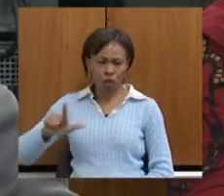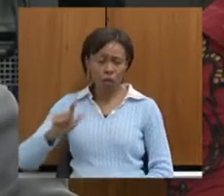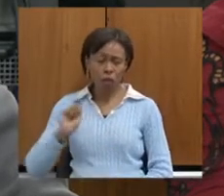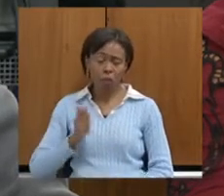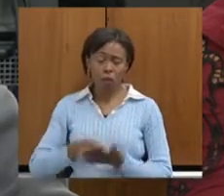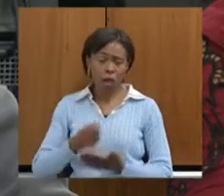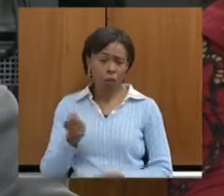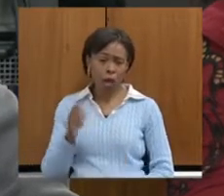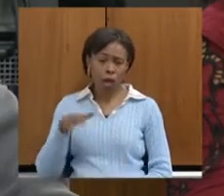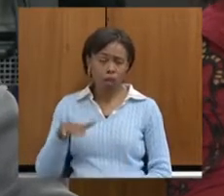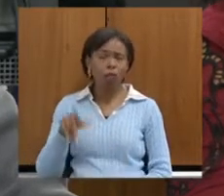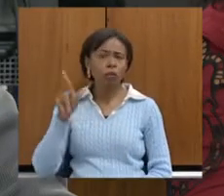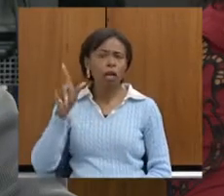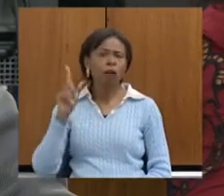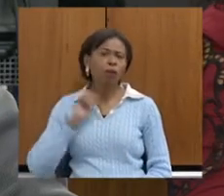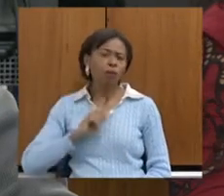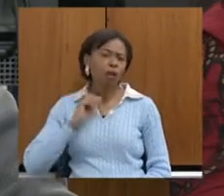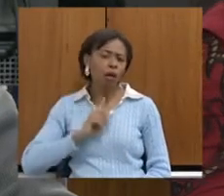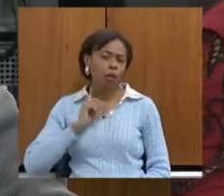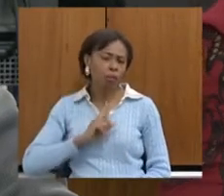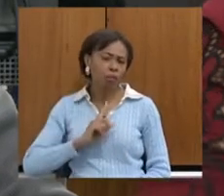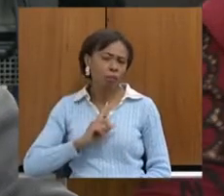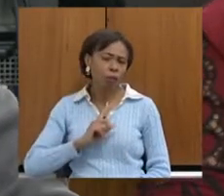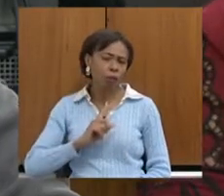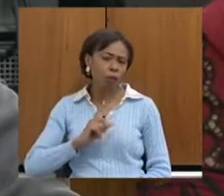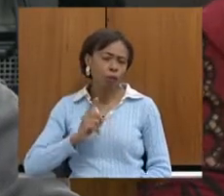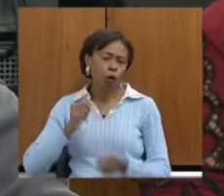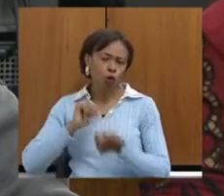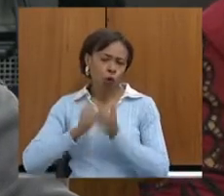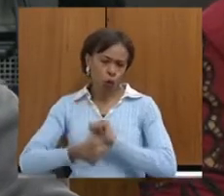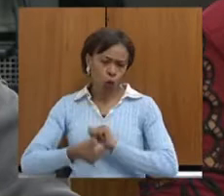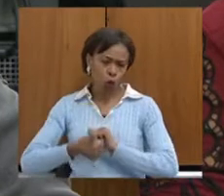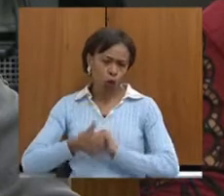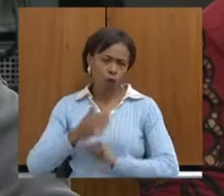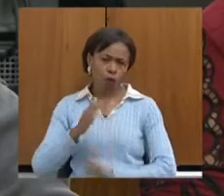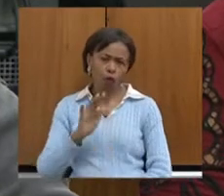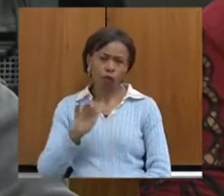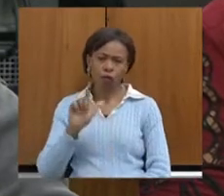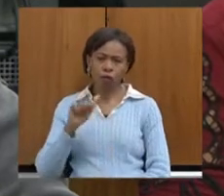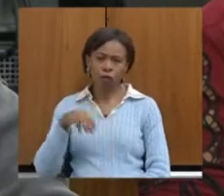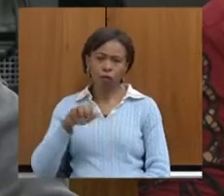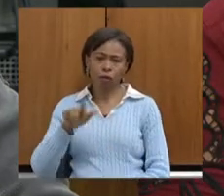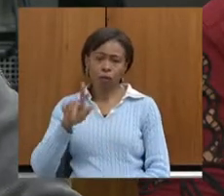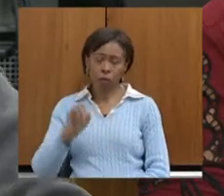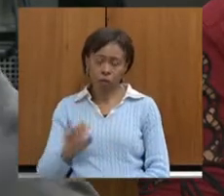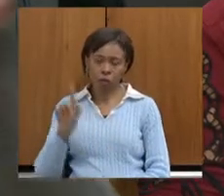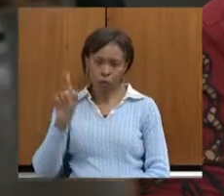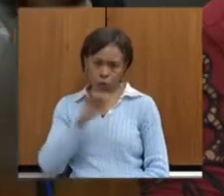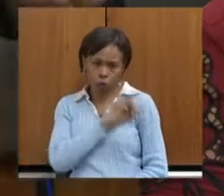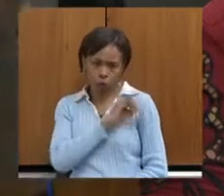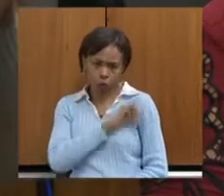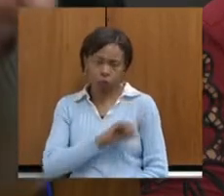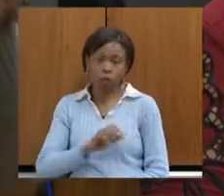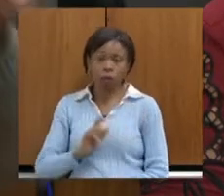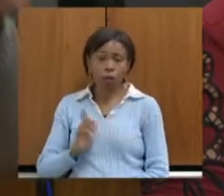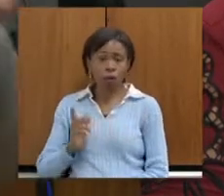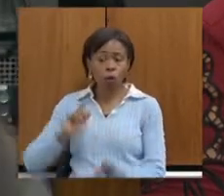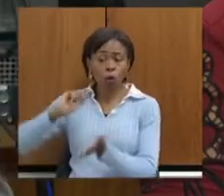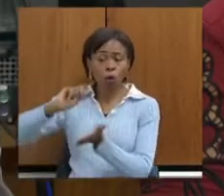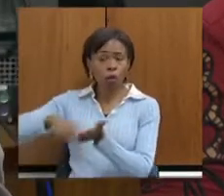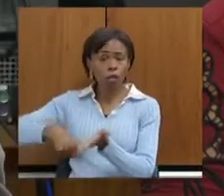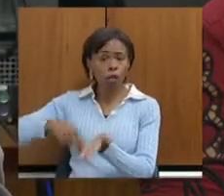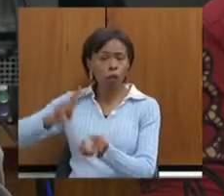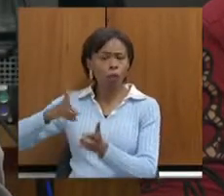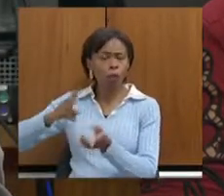o Flamengo no Rio de Janeiro contratou o mesmo escritório da Vale para reparar